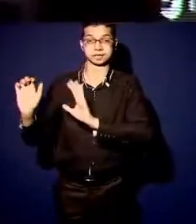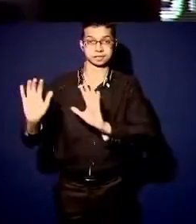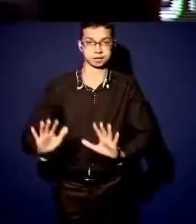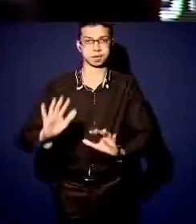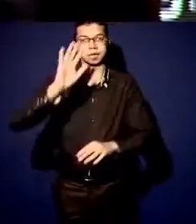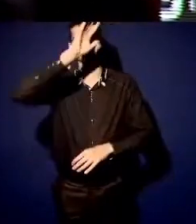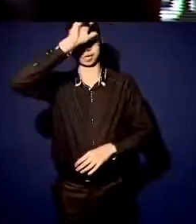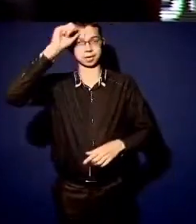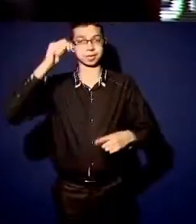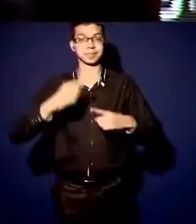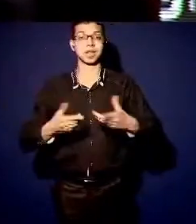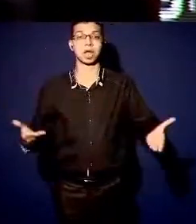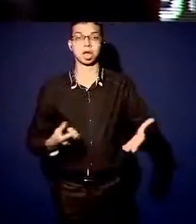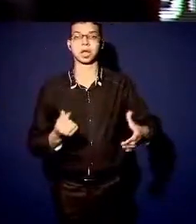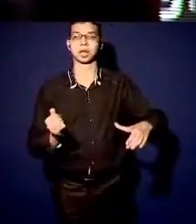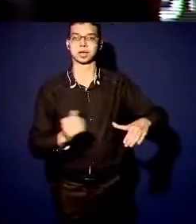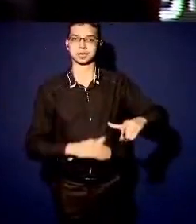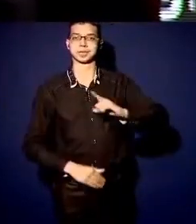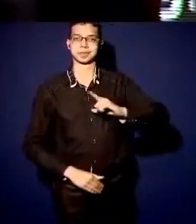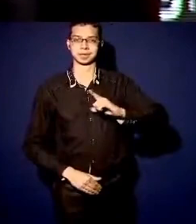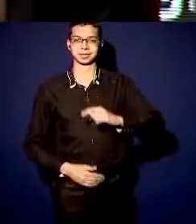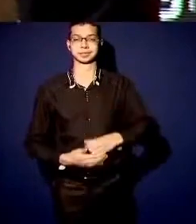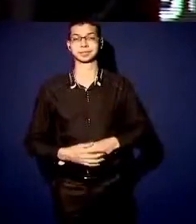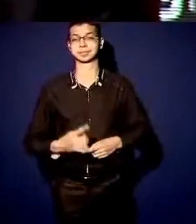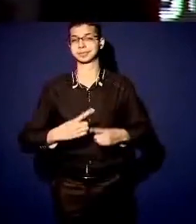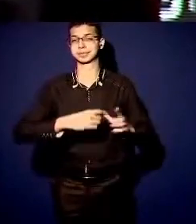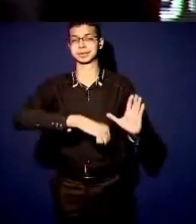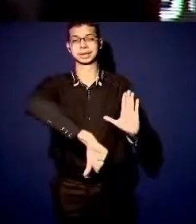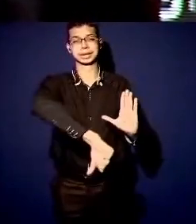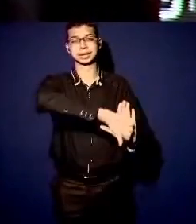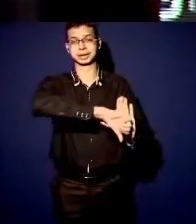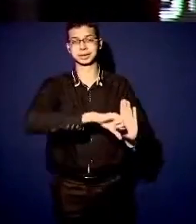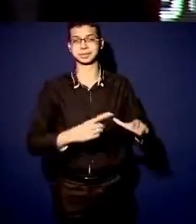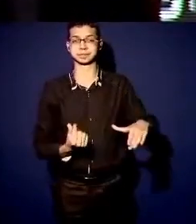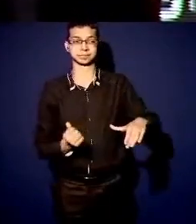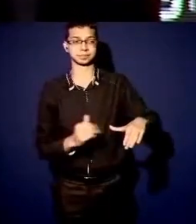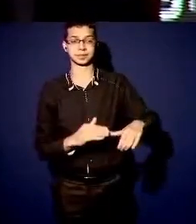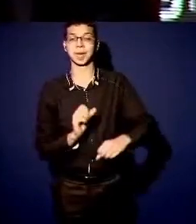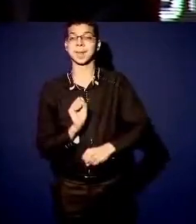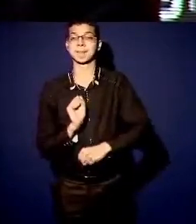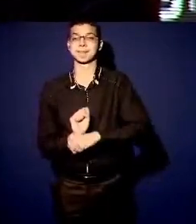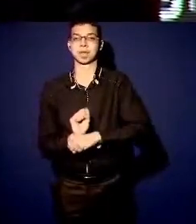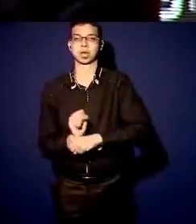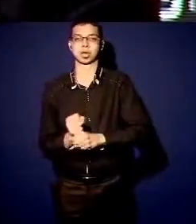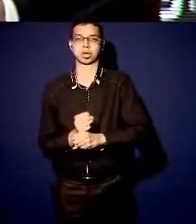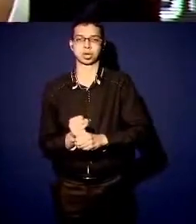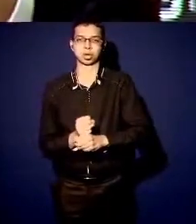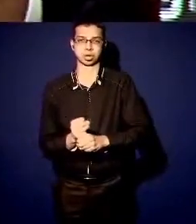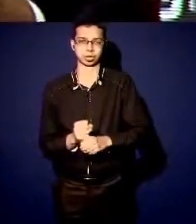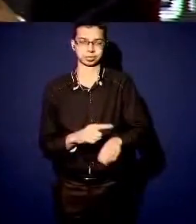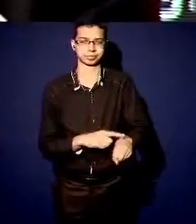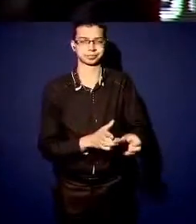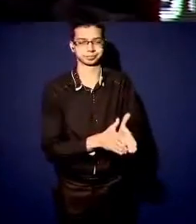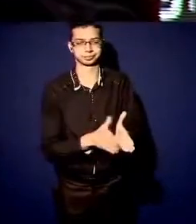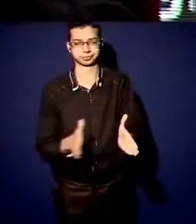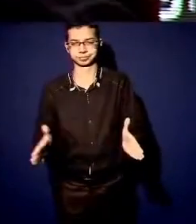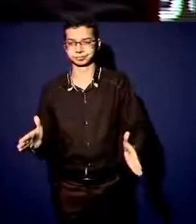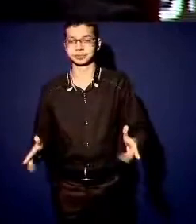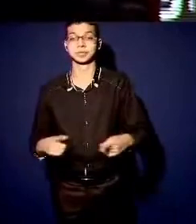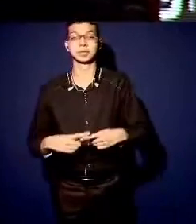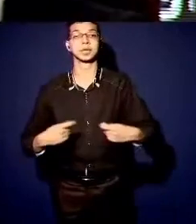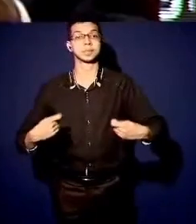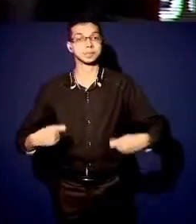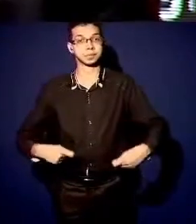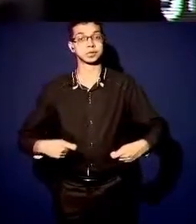fundo da Amazônia que foi criminalmente congelado durante alguns anos para que essa presença seja mais larga